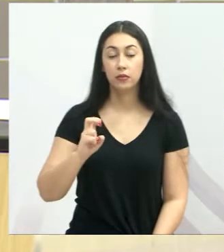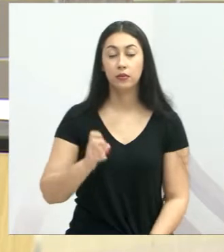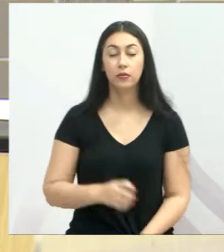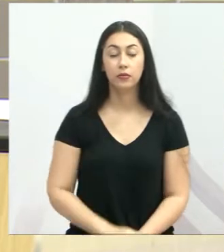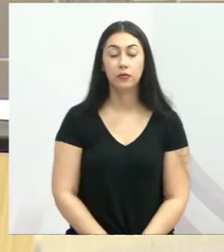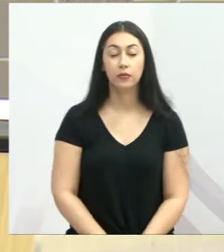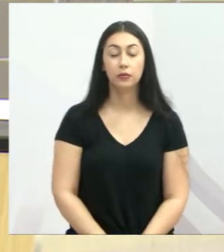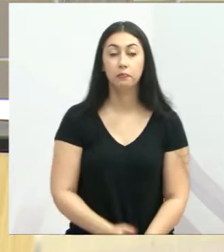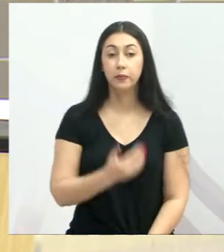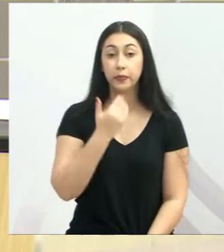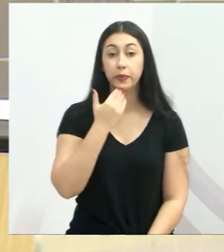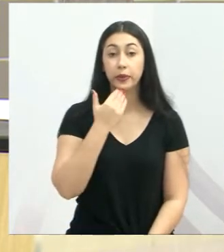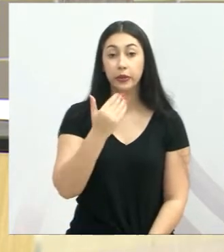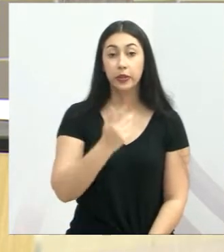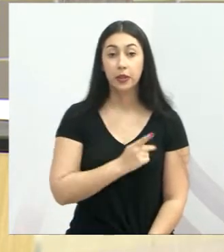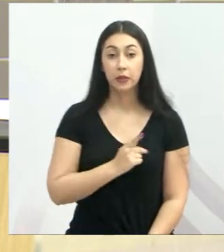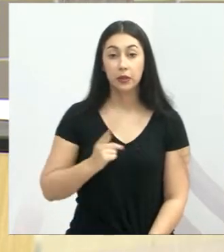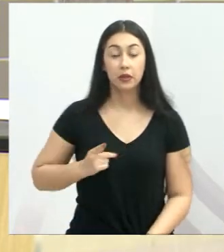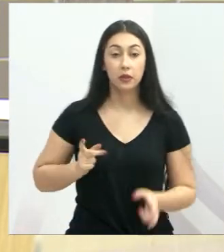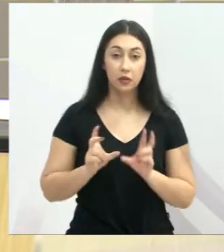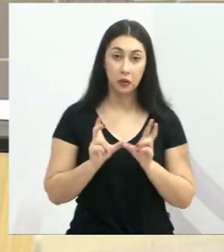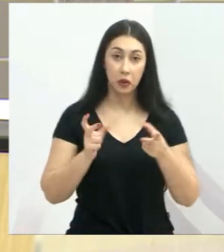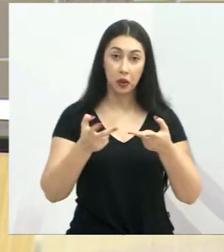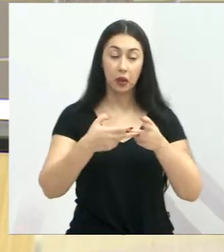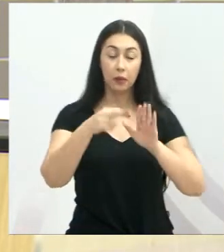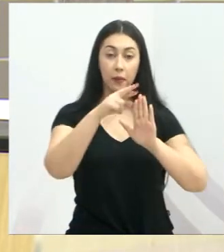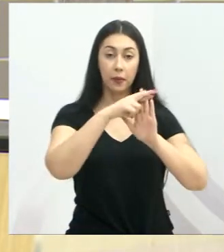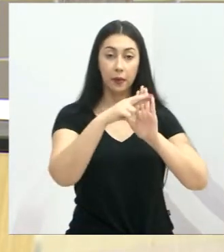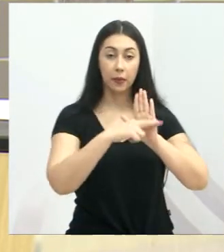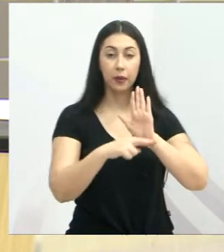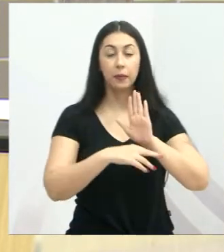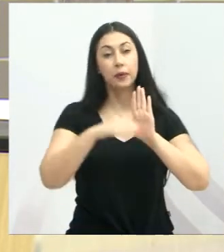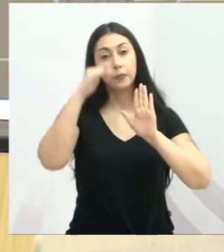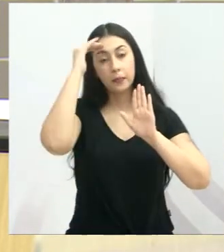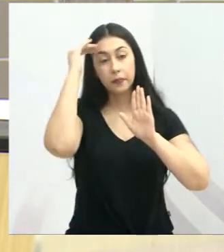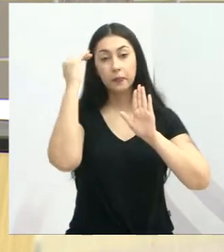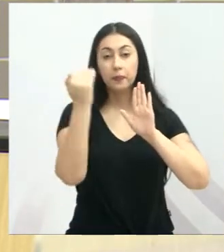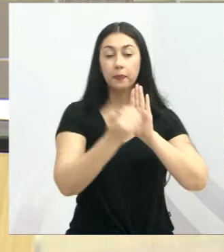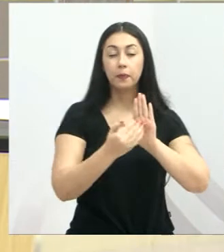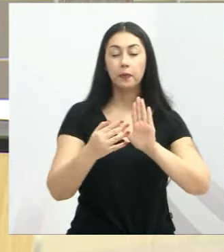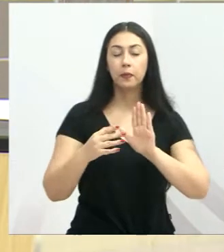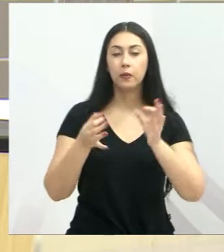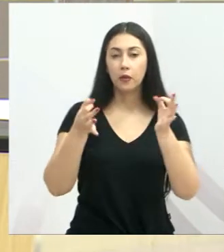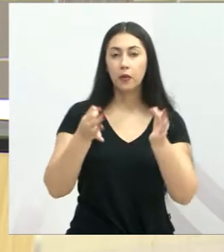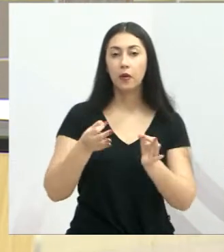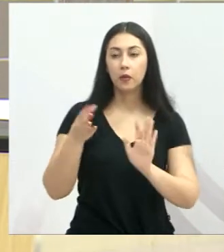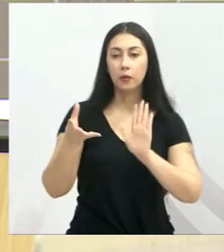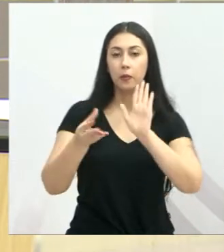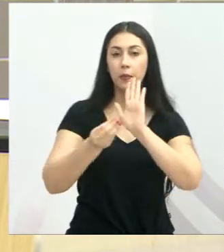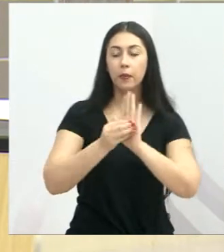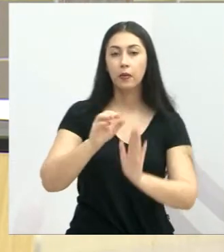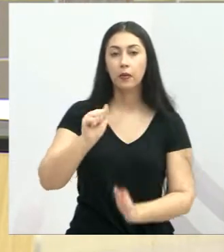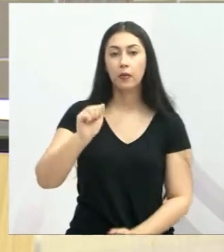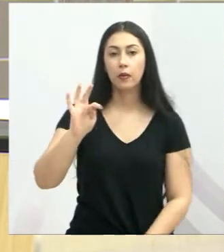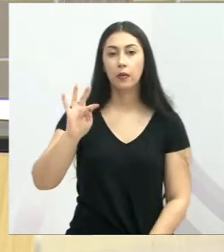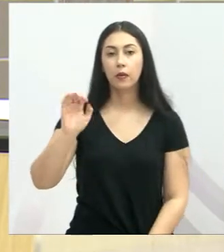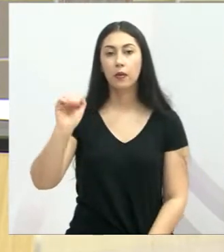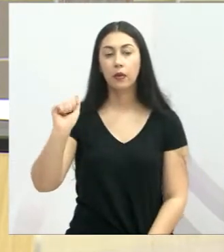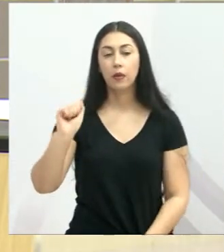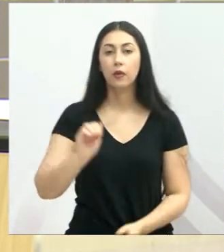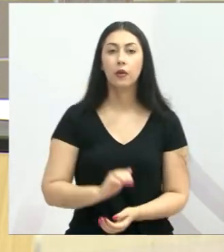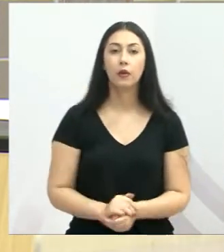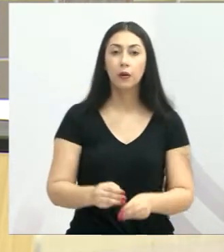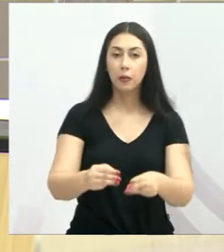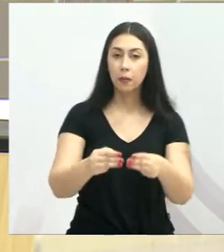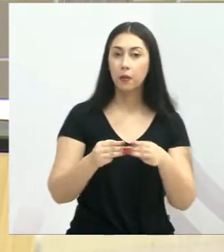55/2021. Requeremos, excelentíssimo presidente dessa casa, cumpridas as formalidades regimentais, seja constatado na ata dos trabalhos dessa sessão o registro de